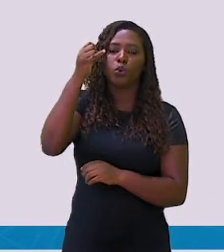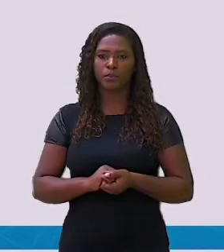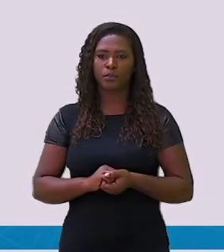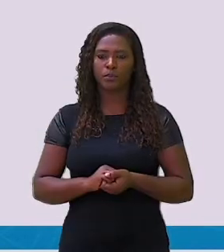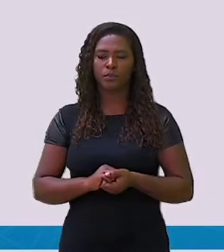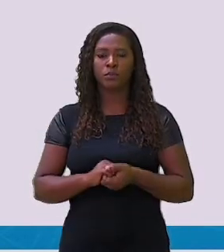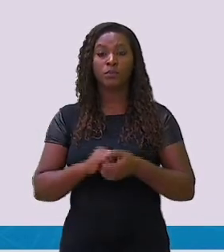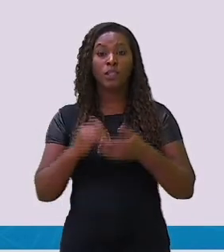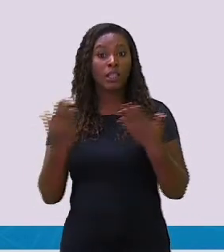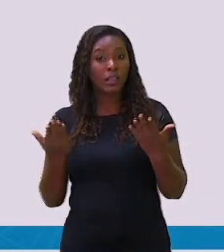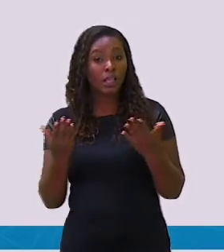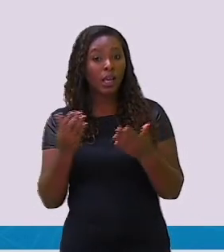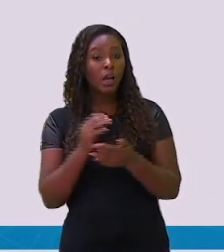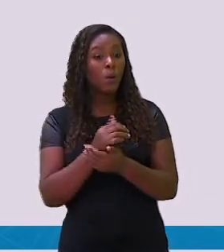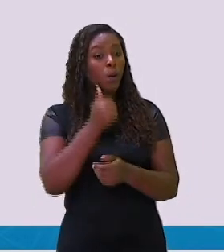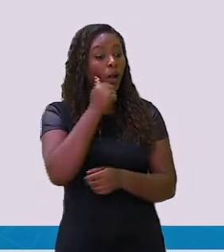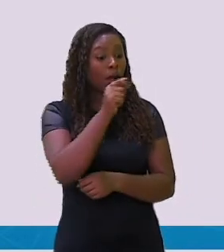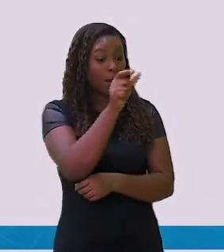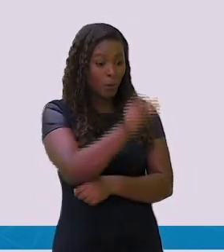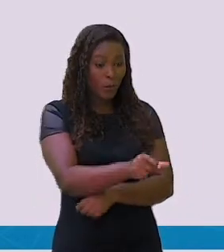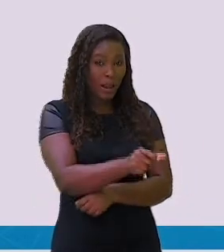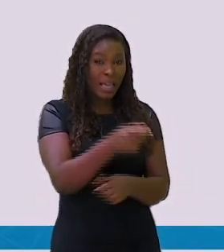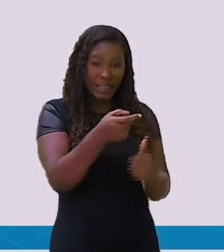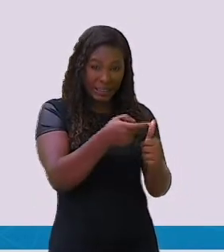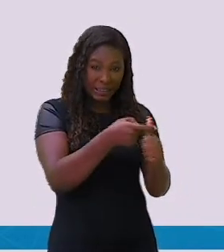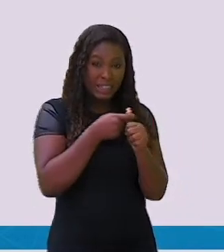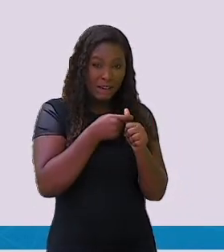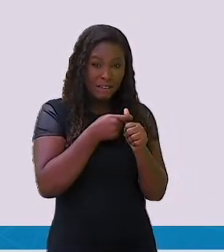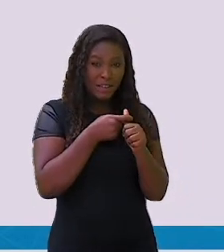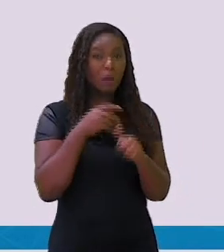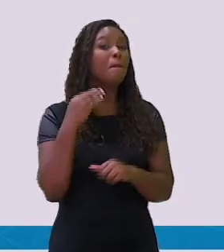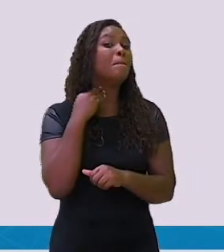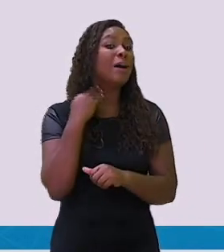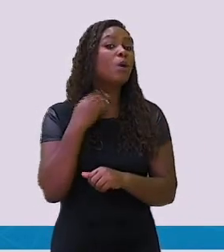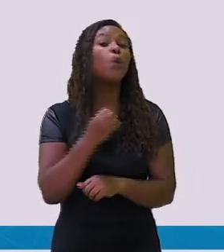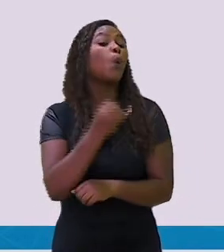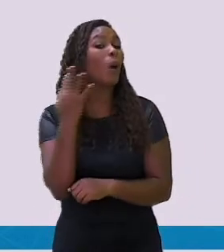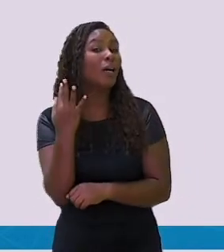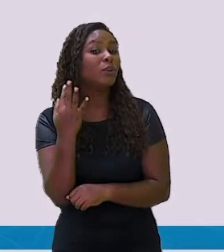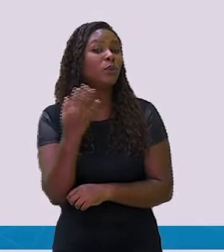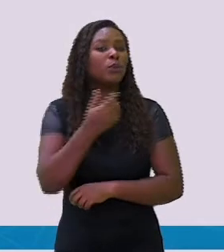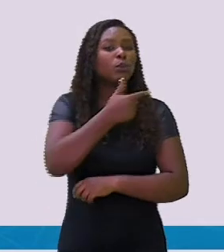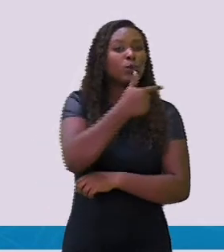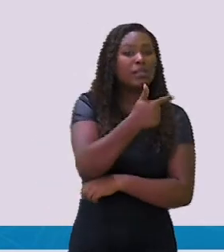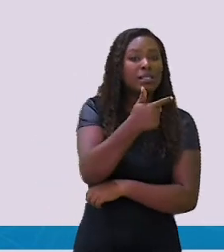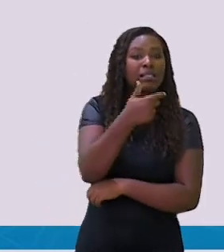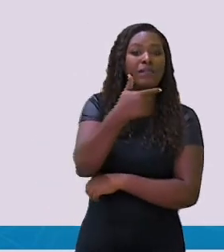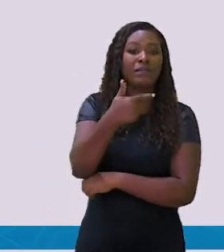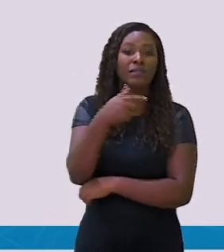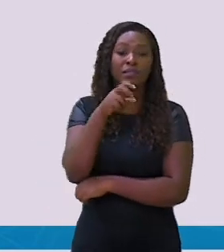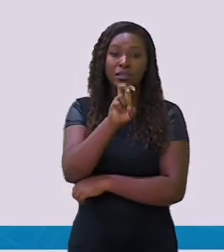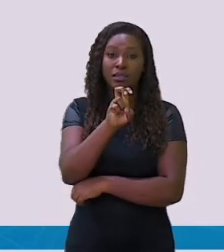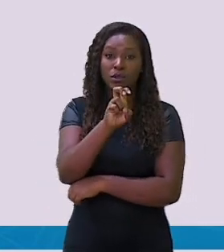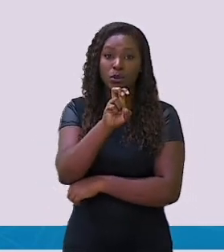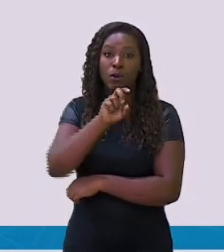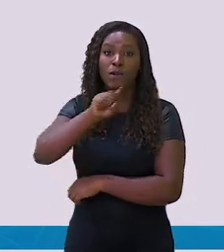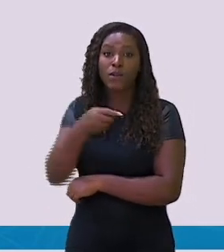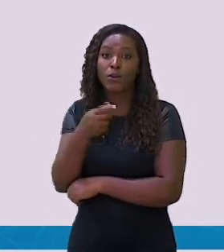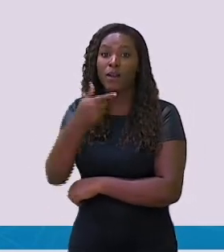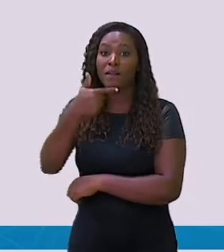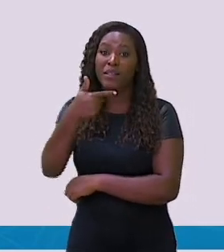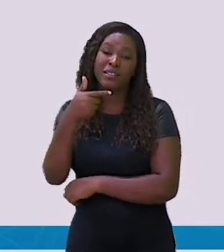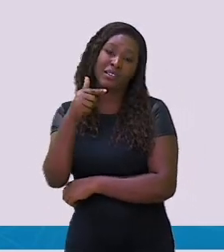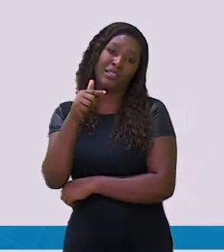27 então Mariane está devendo a mais 225 reais e